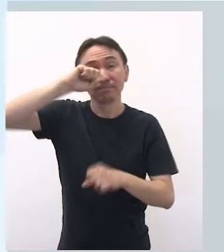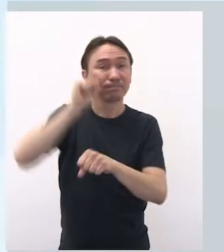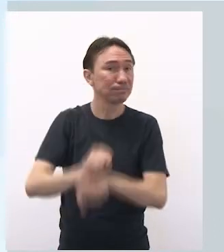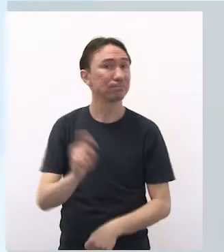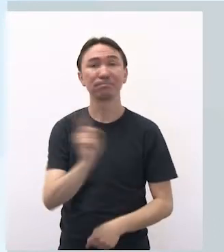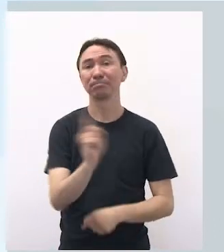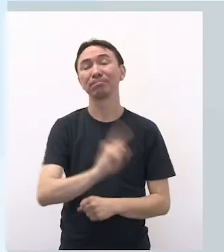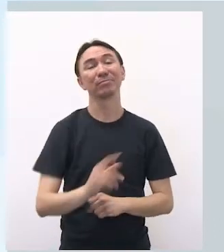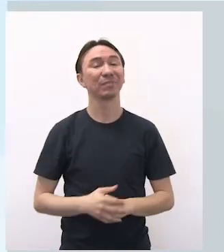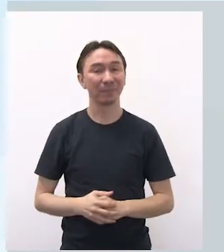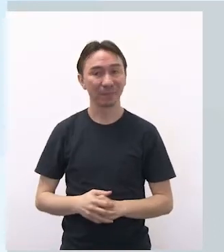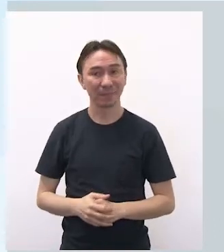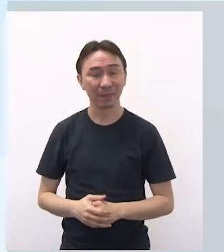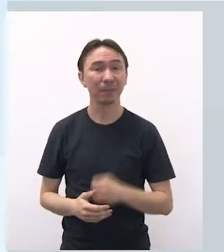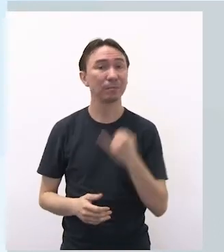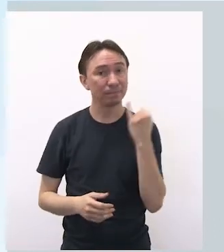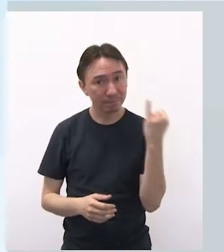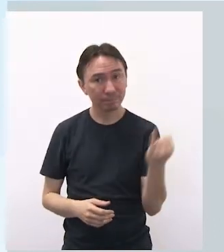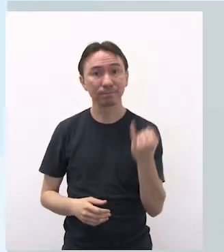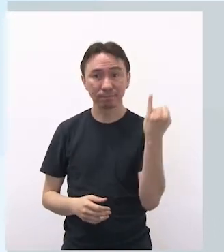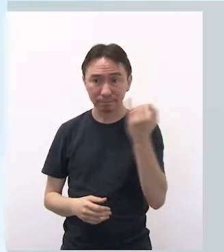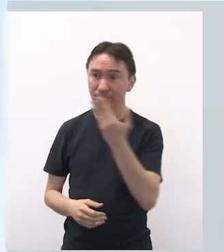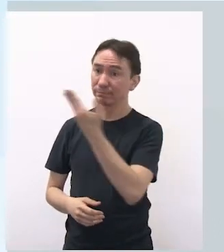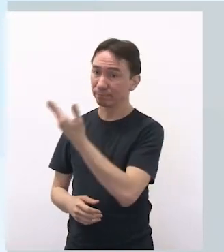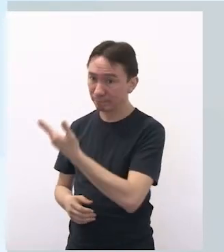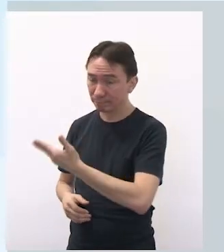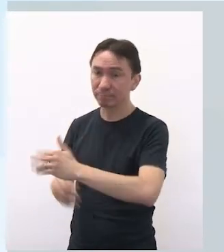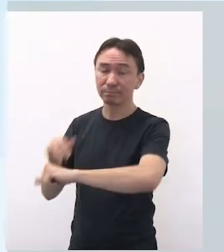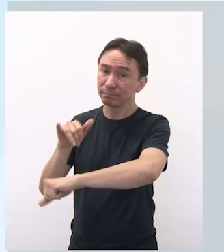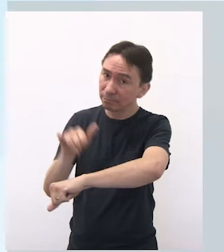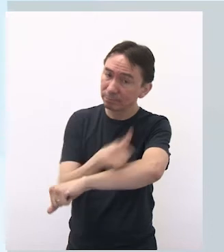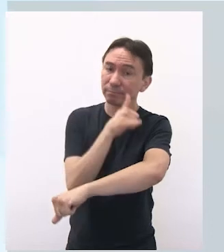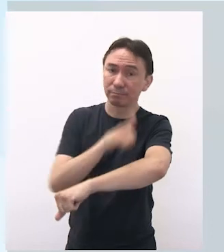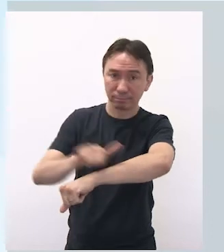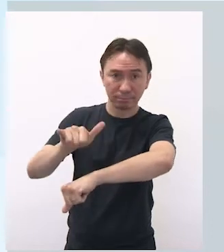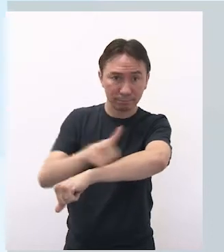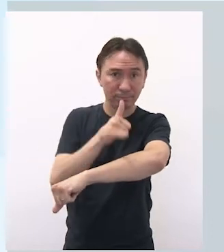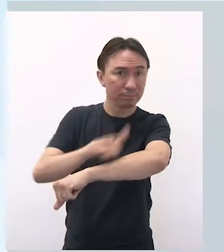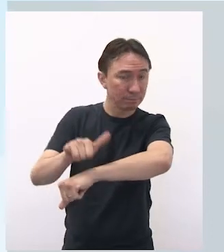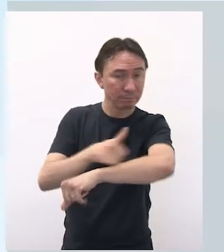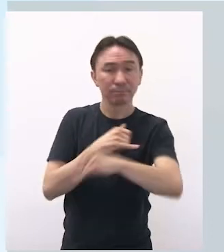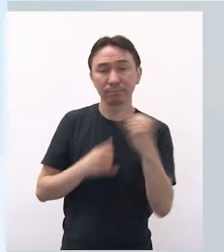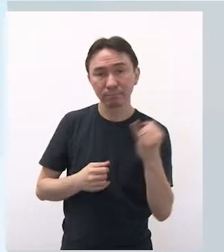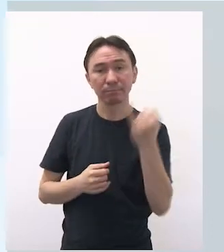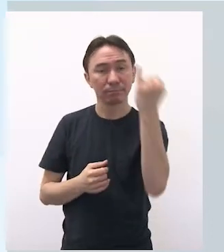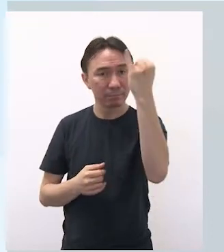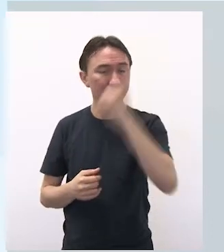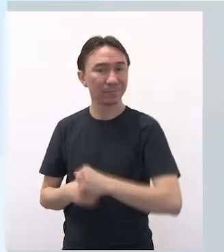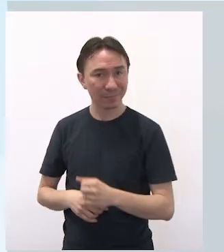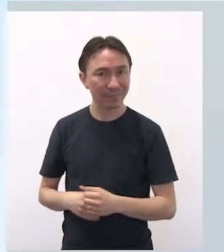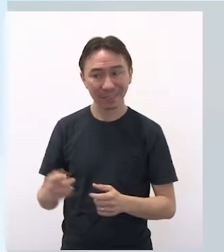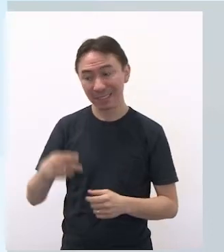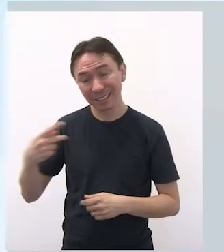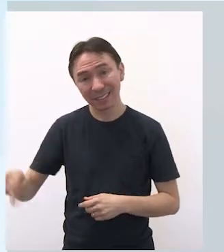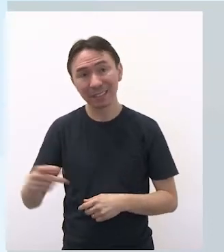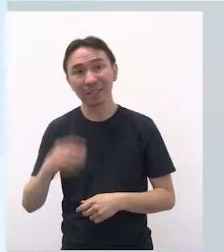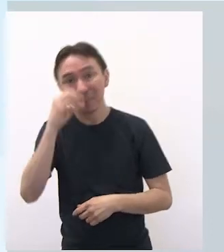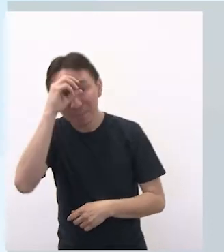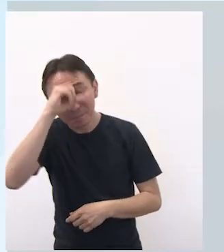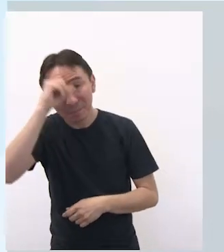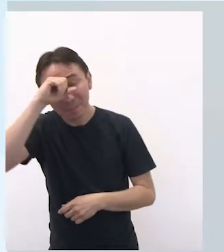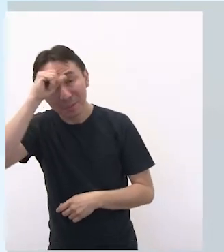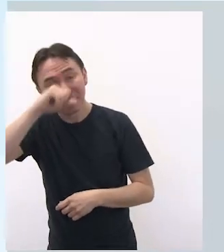é uma estratégia muito importante para que a gente, além de recuperar a aprendizagem, a gente também